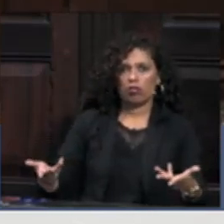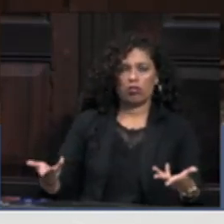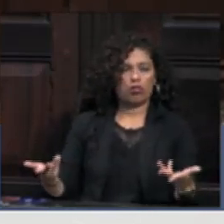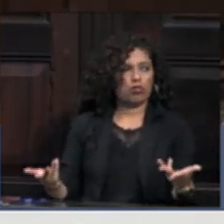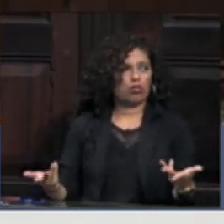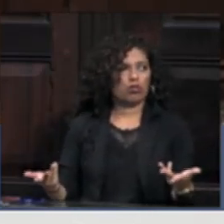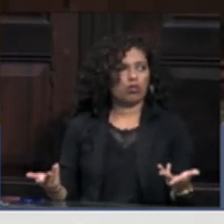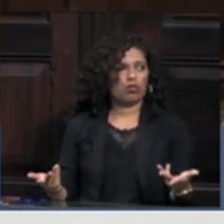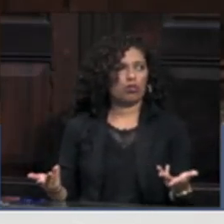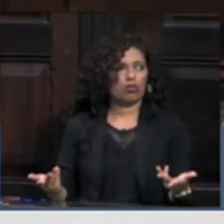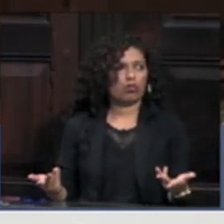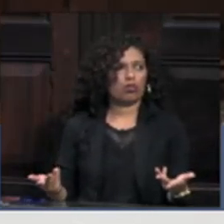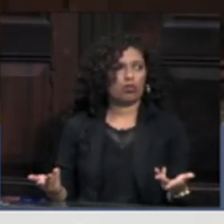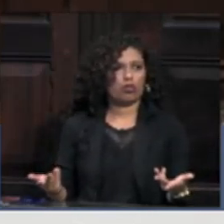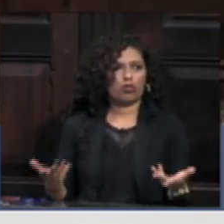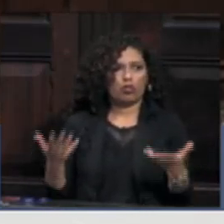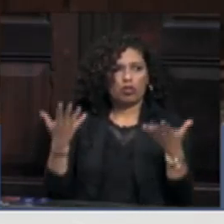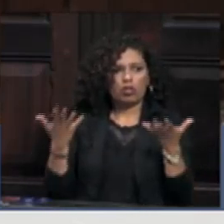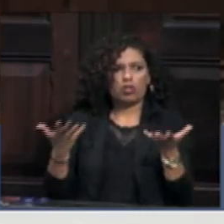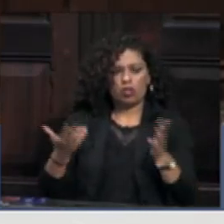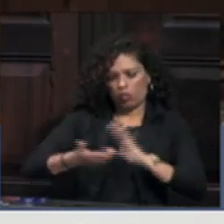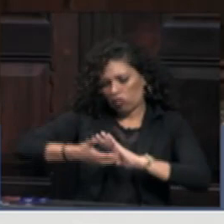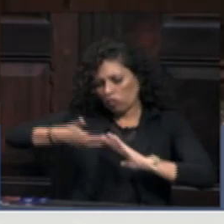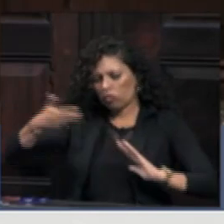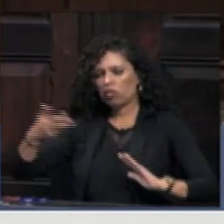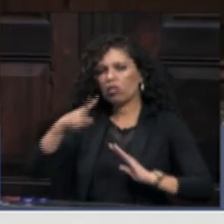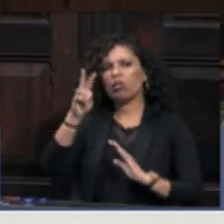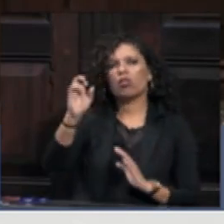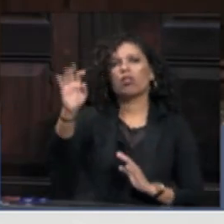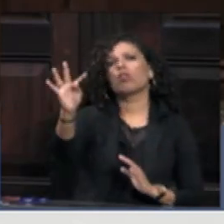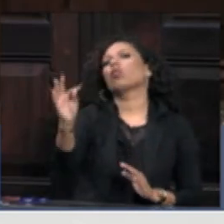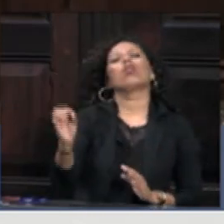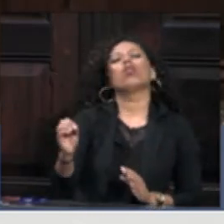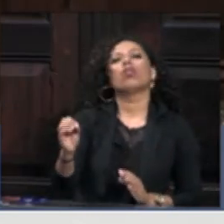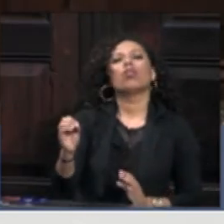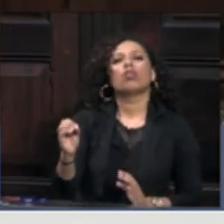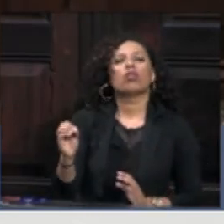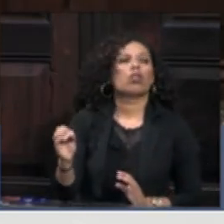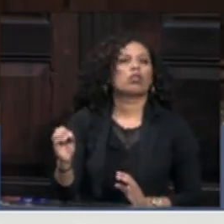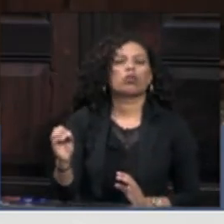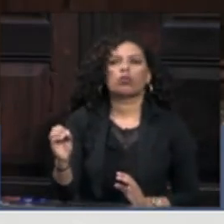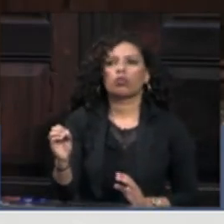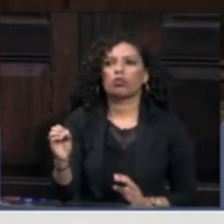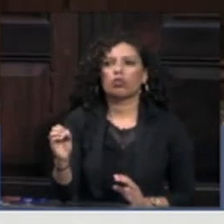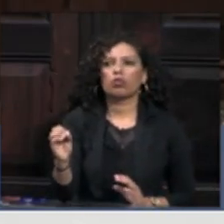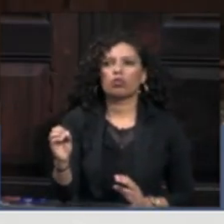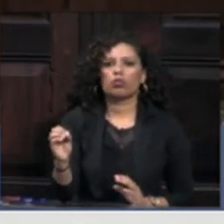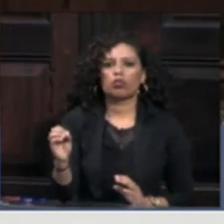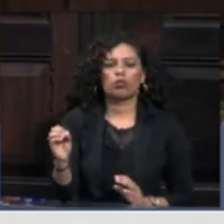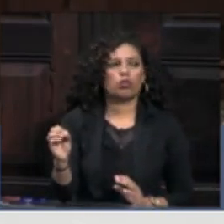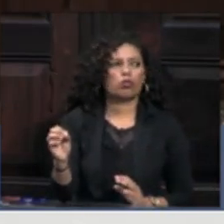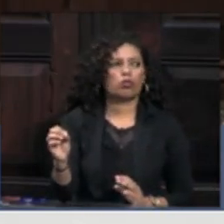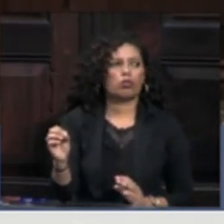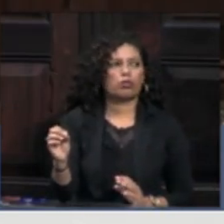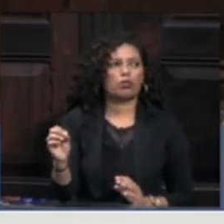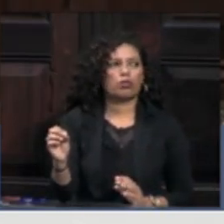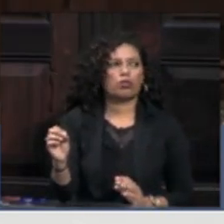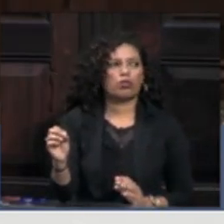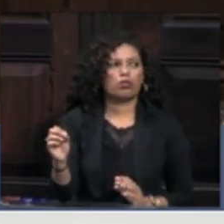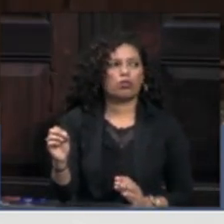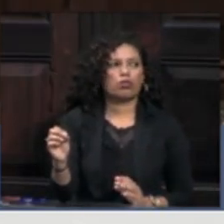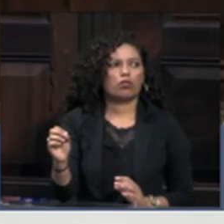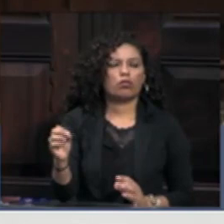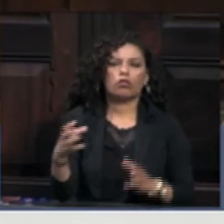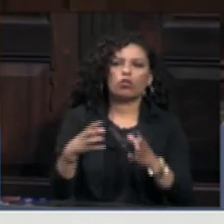acordo para derrubar o veto em relação ao plano de cargos, carreiras e salários da saúde, e já